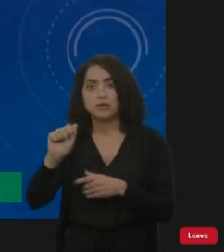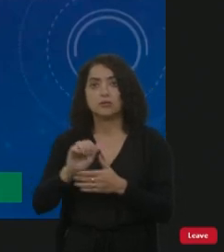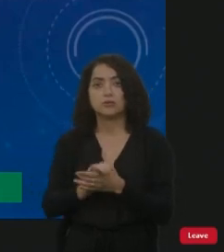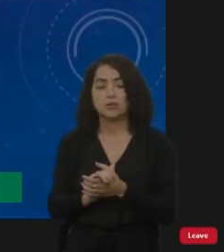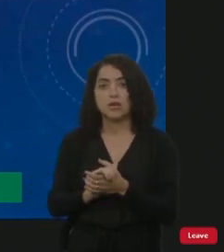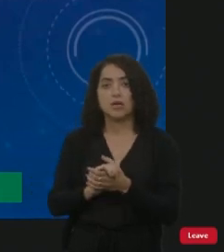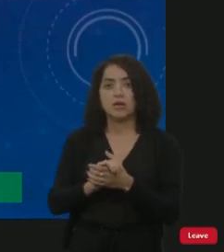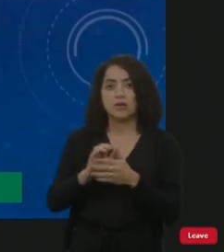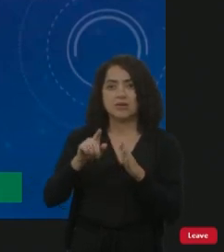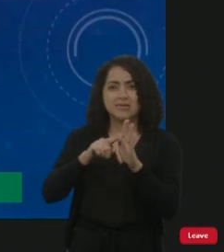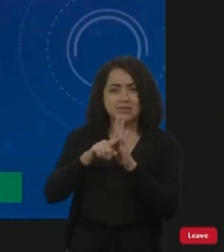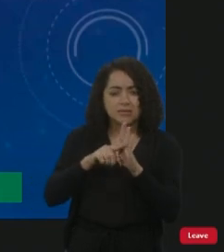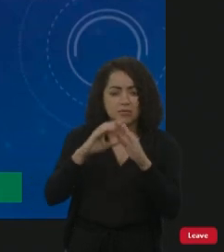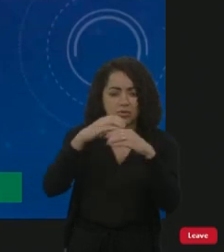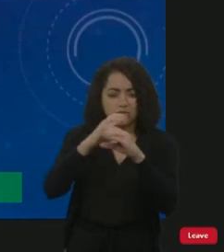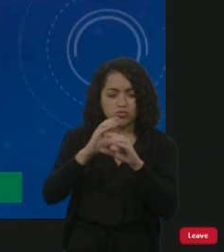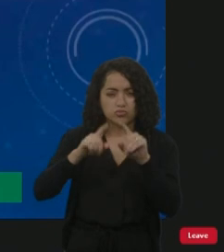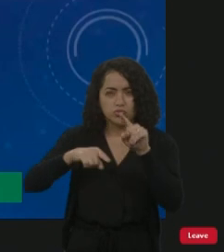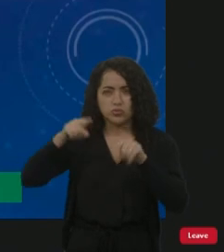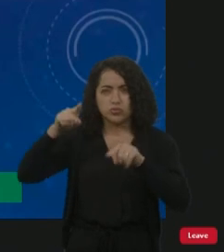exames hepáticos. Tá?